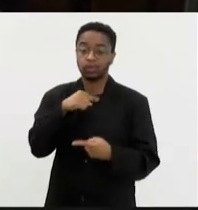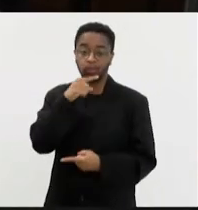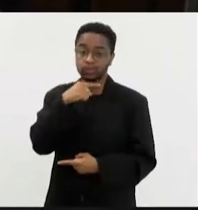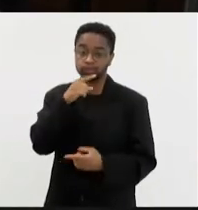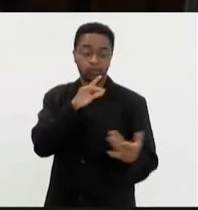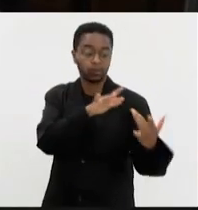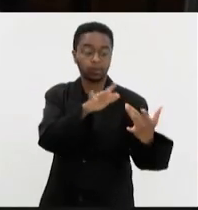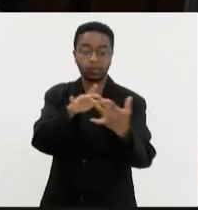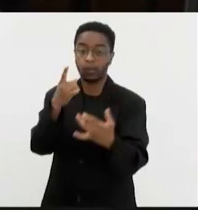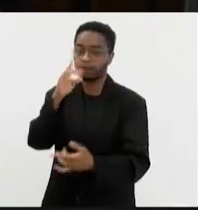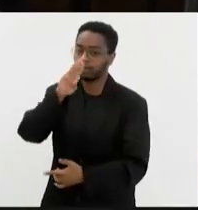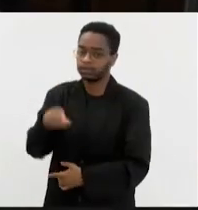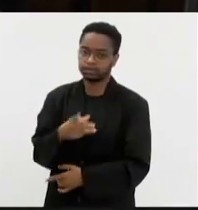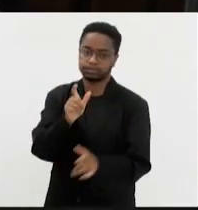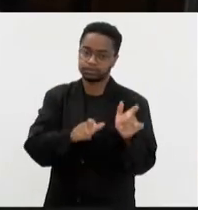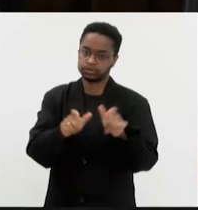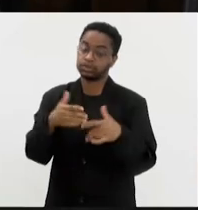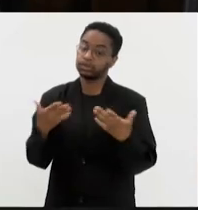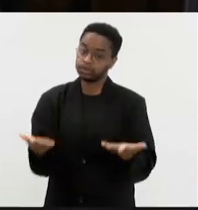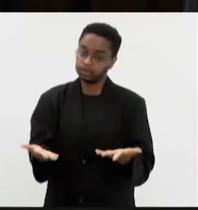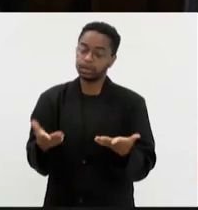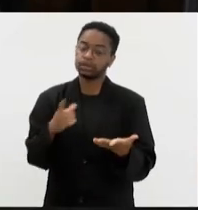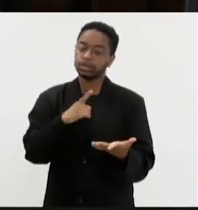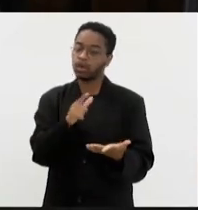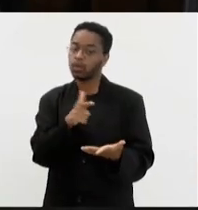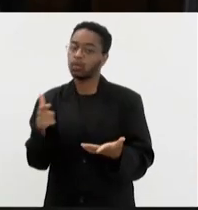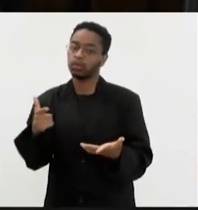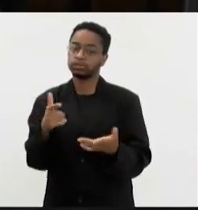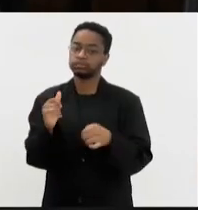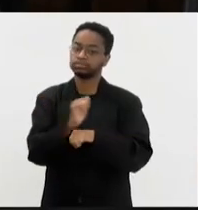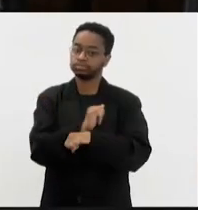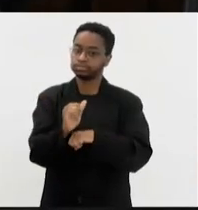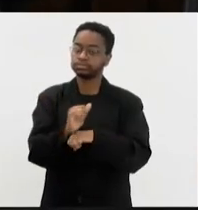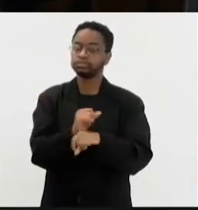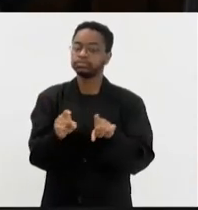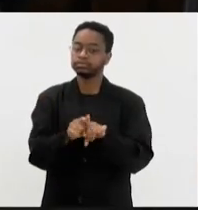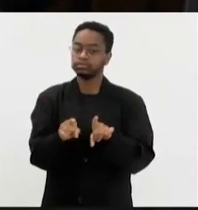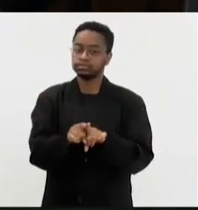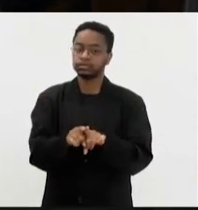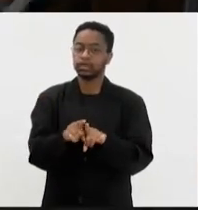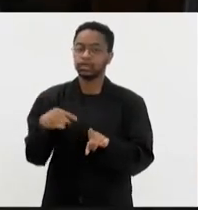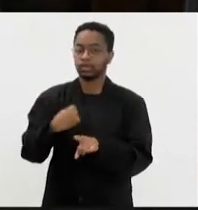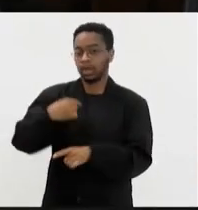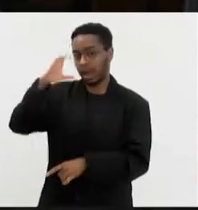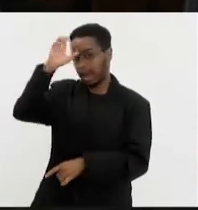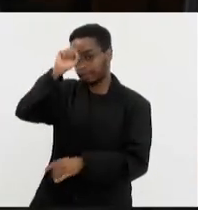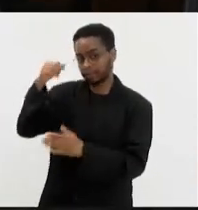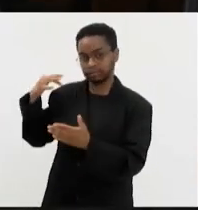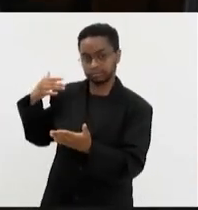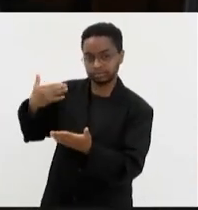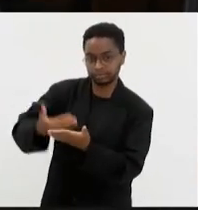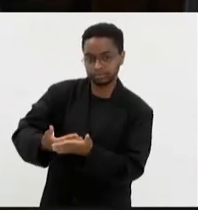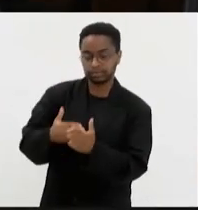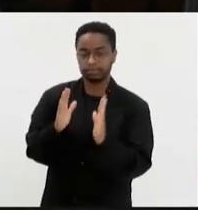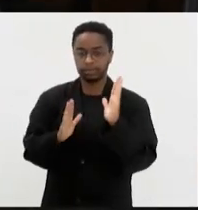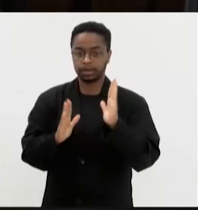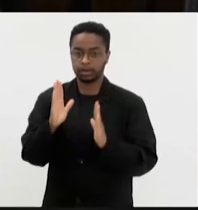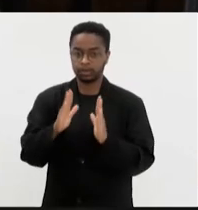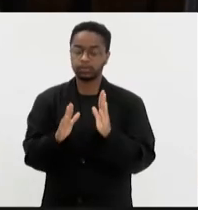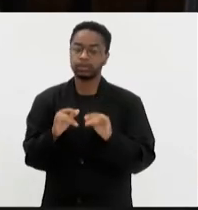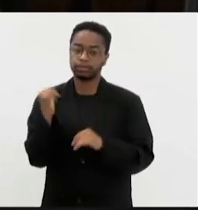impulsionamento então Aqui nós temos um outro dispositivo que vem do aprendizado desses anos todos